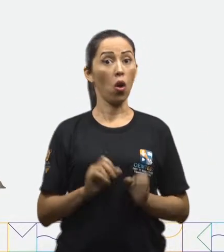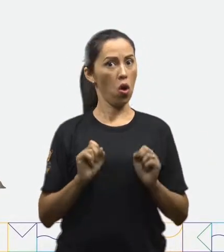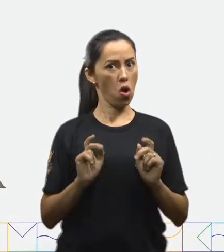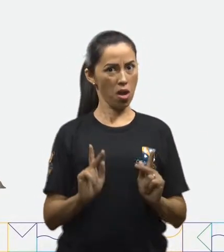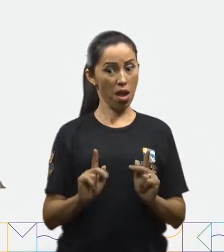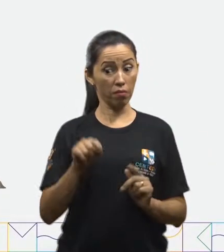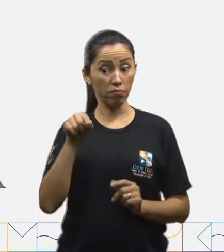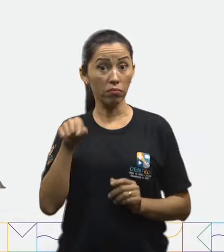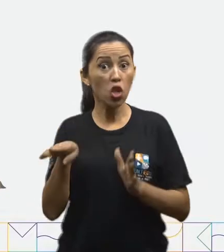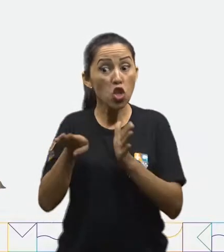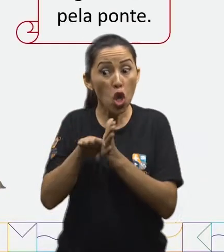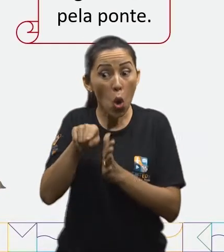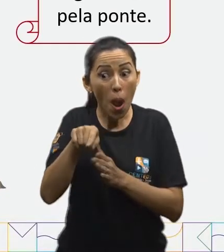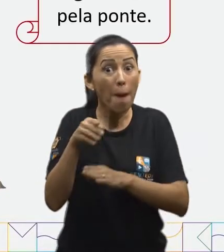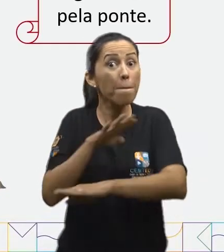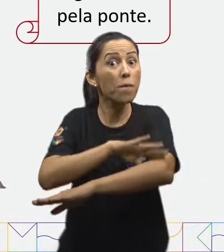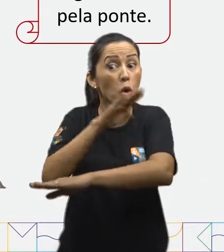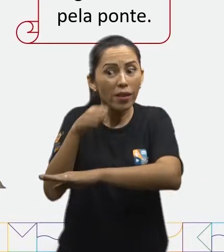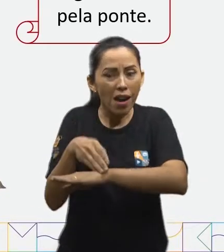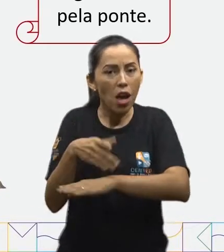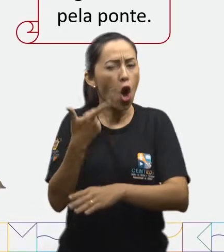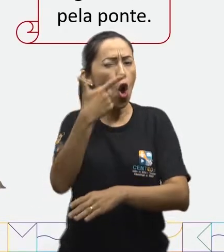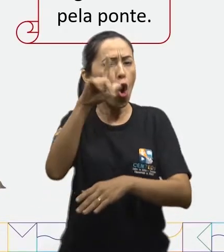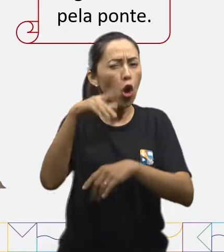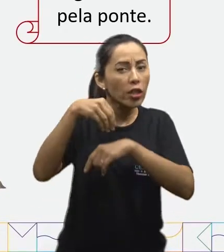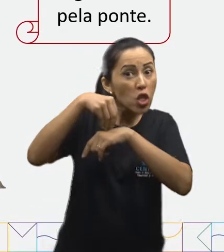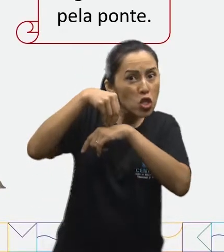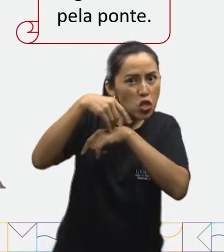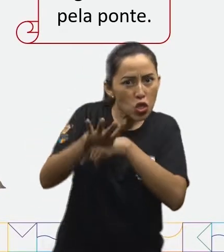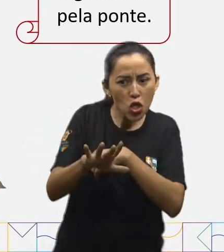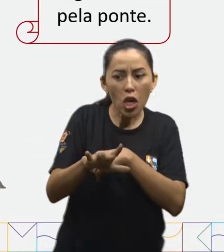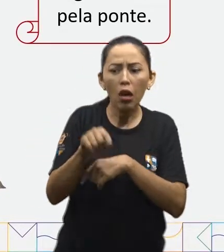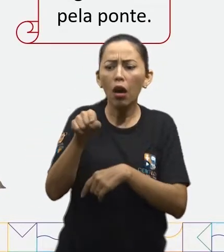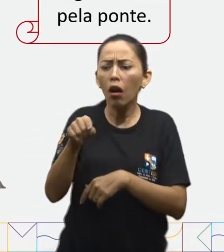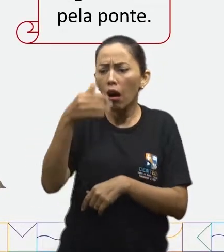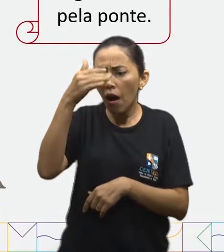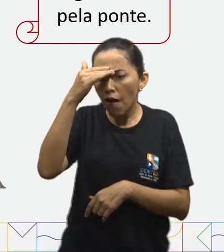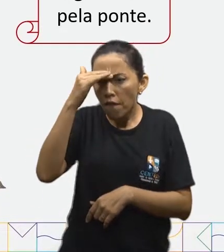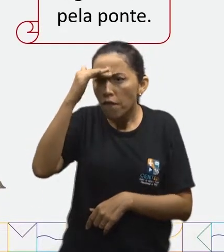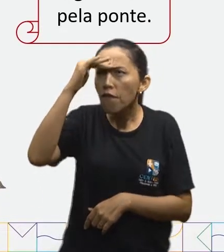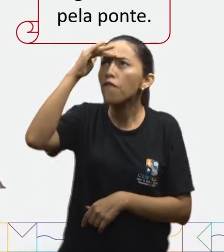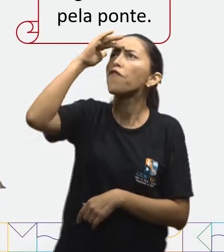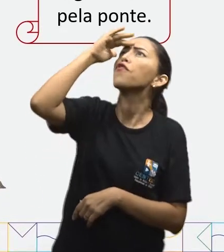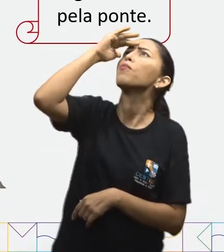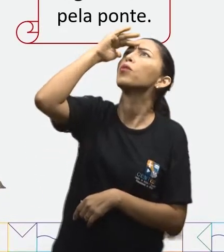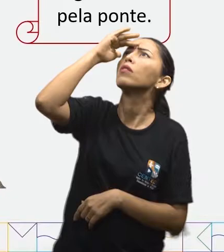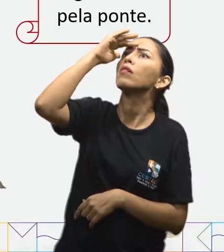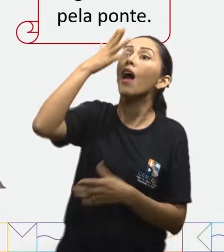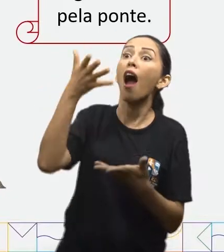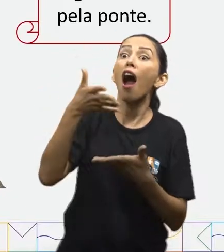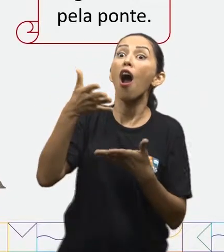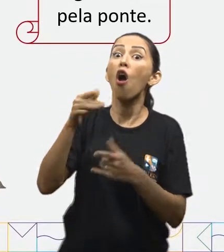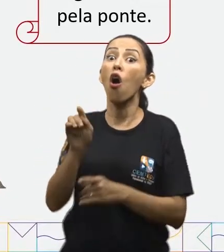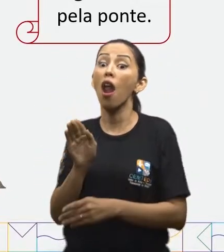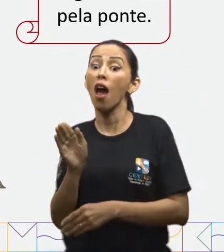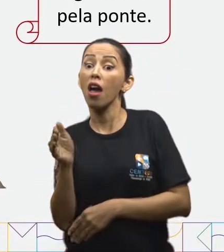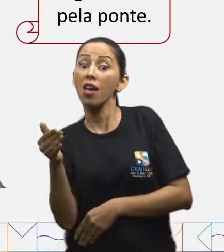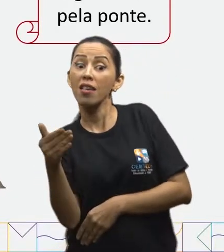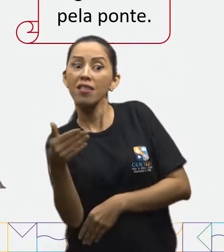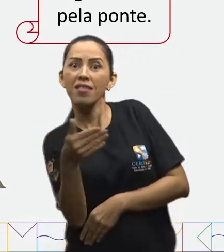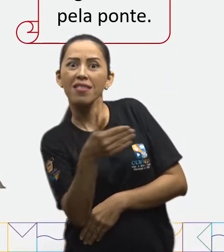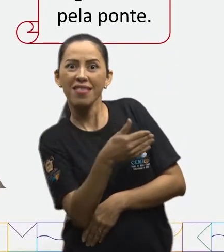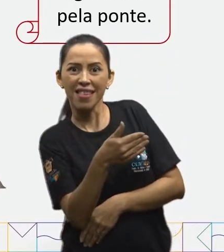Ok, chegando lá, a próxima pista diz: avistou a montanha, então vire à esquerda e